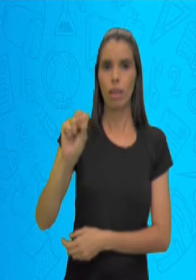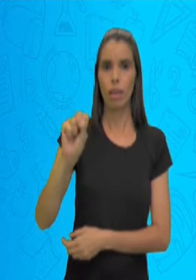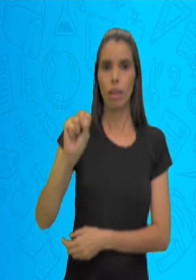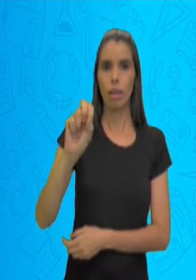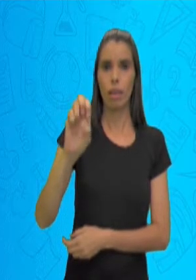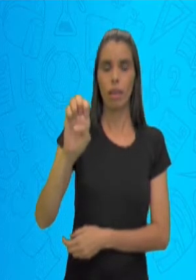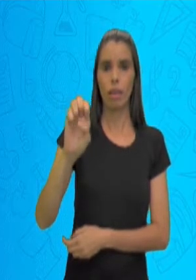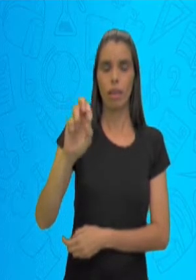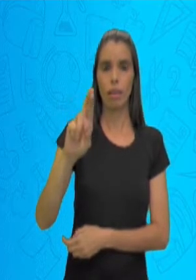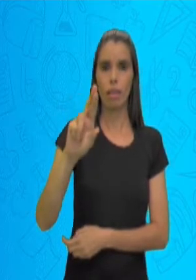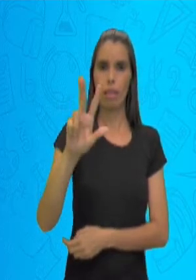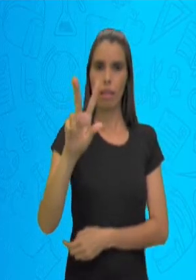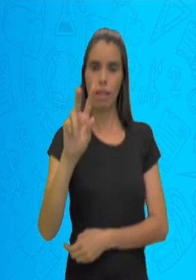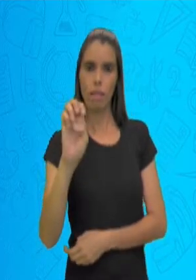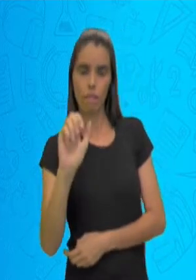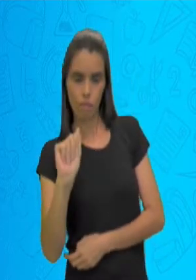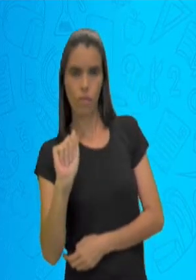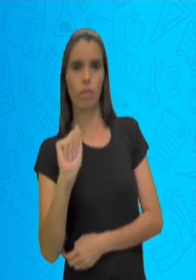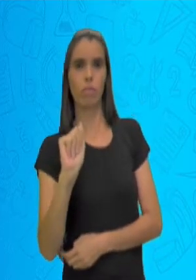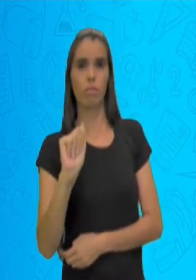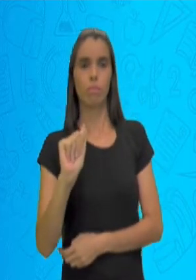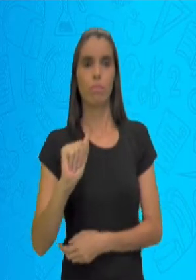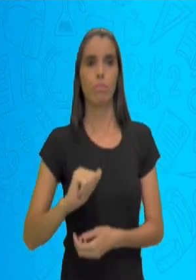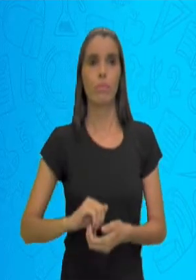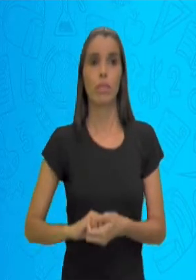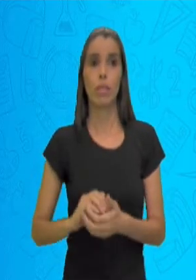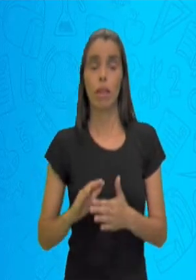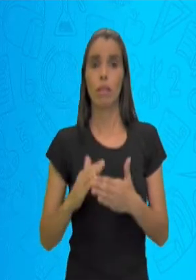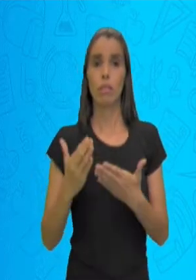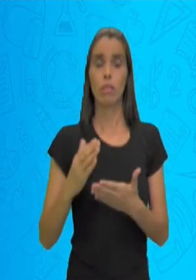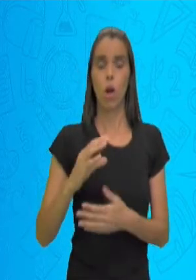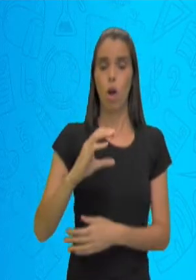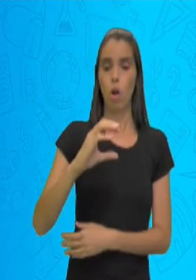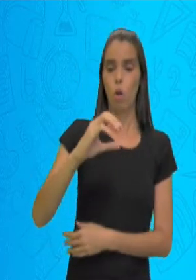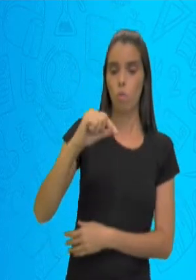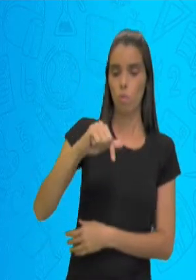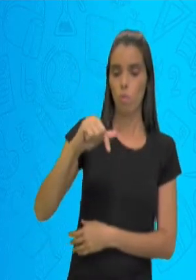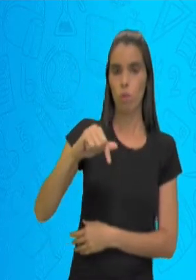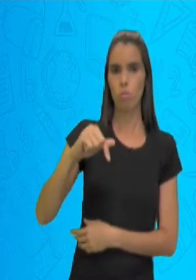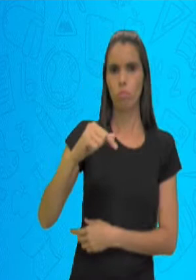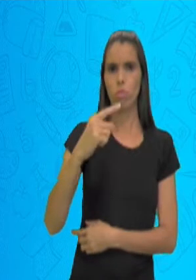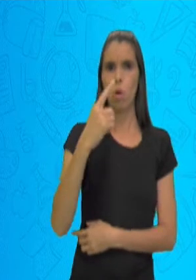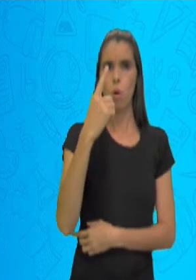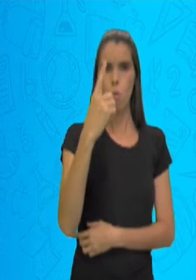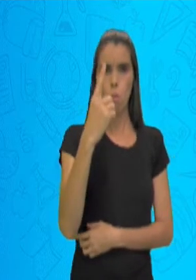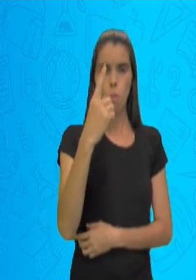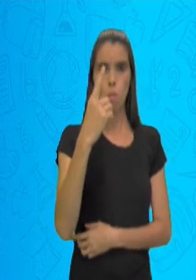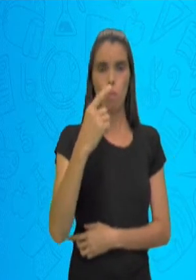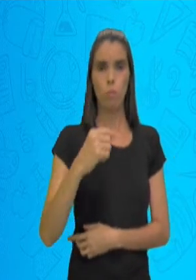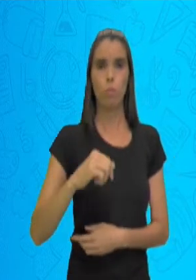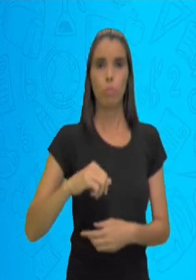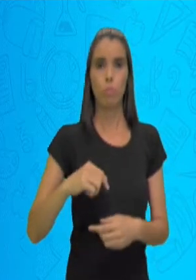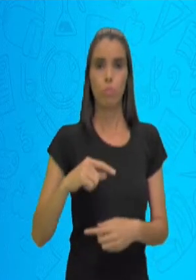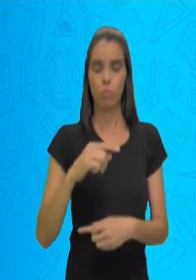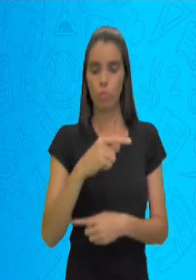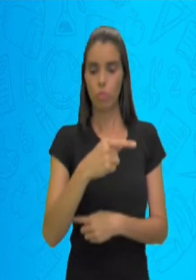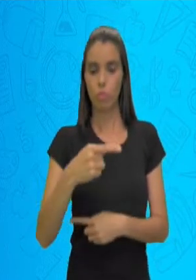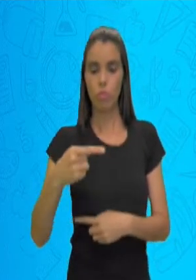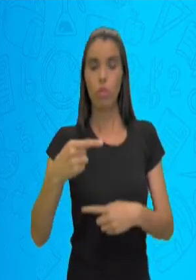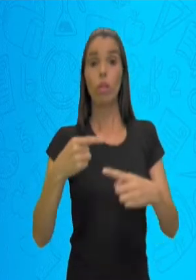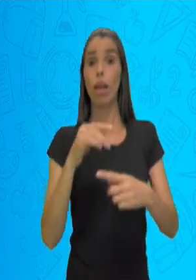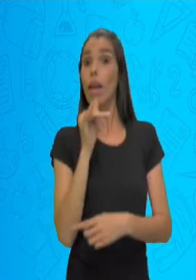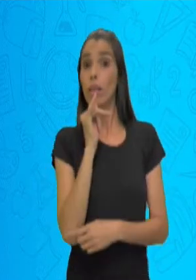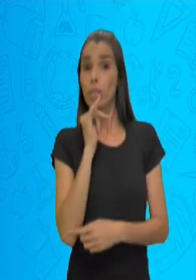que eu vou subir ela aqui, e 0 unidades. Agora eu vou somar de novo. Uma dezena mais